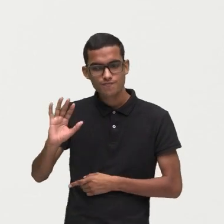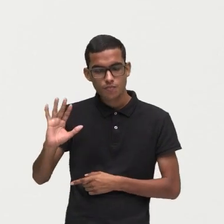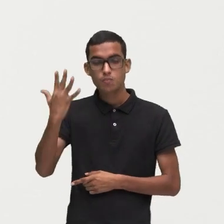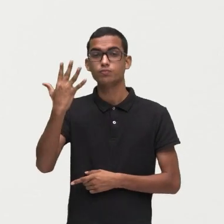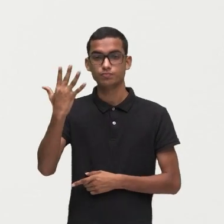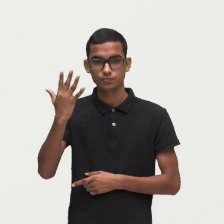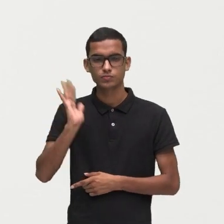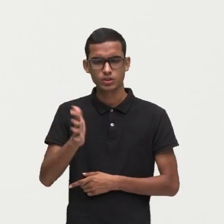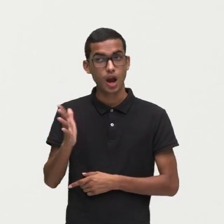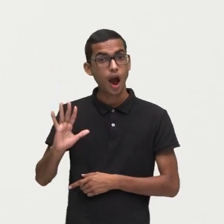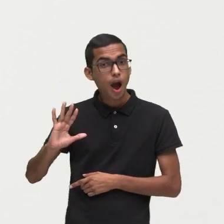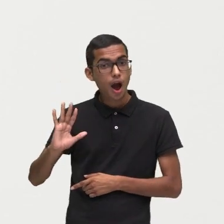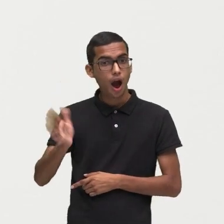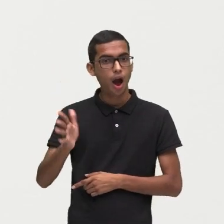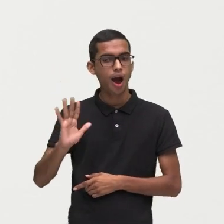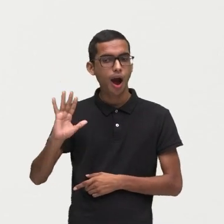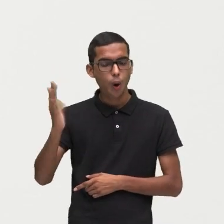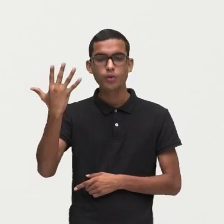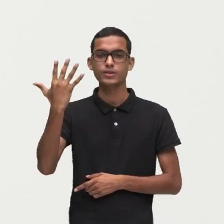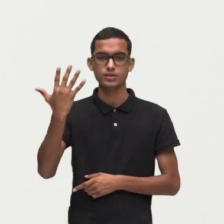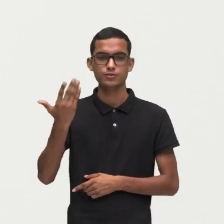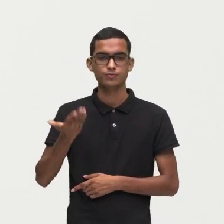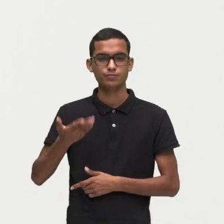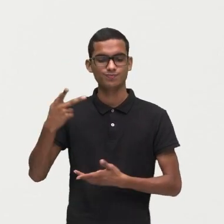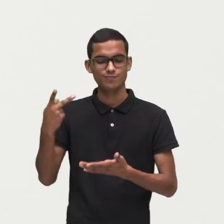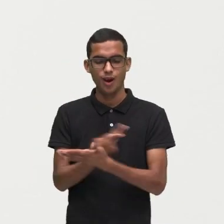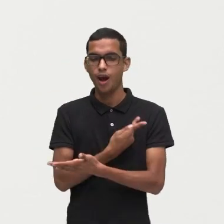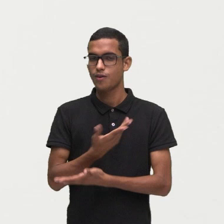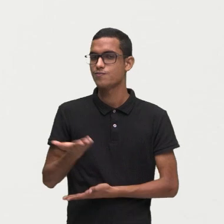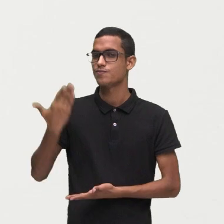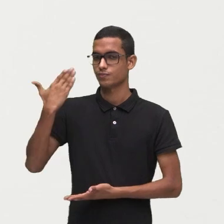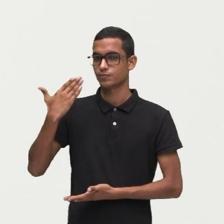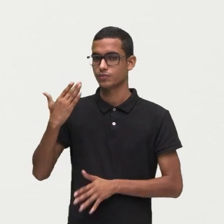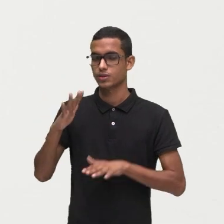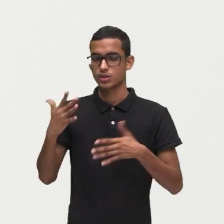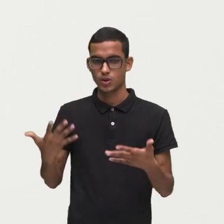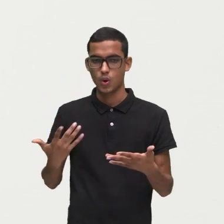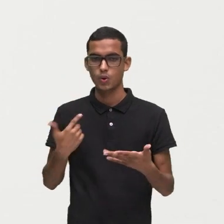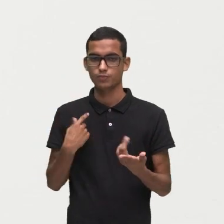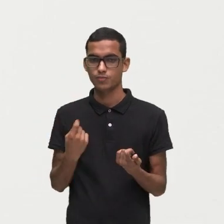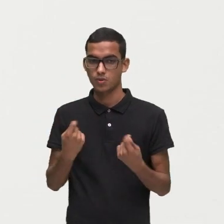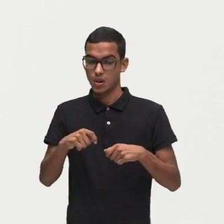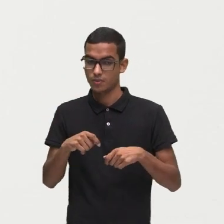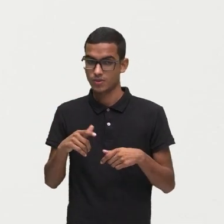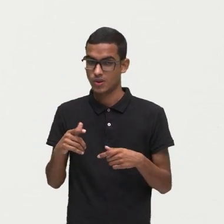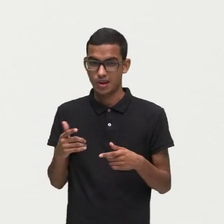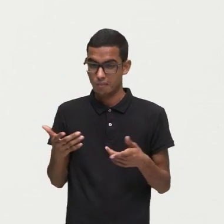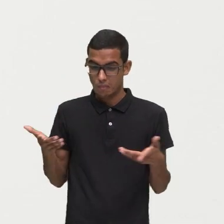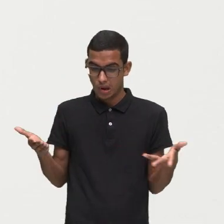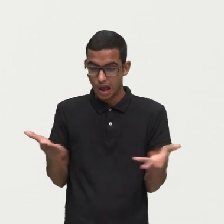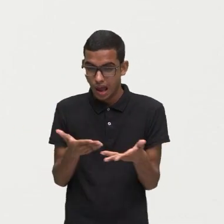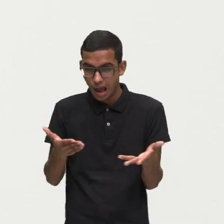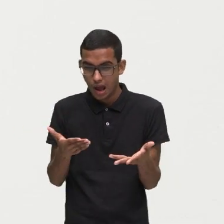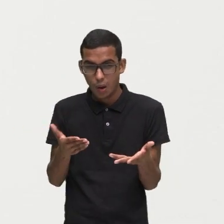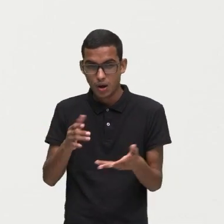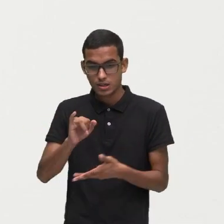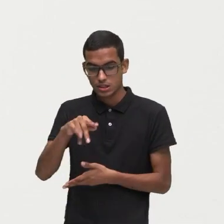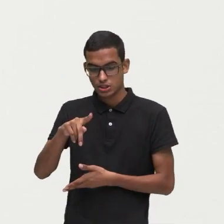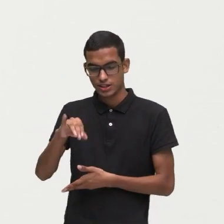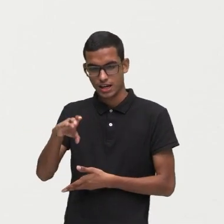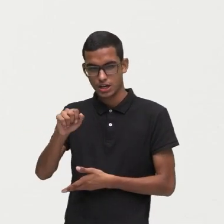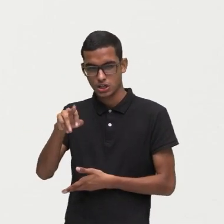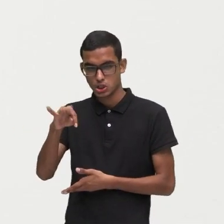isso? Então, já não poderia ser presente do indicativo, porque essa ação aqui já aconteceu,